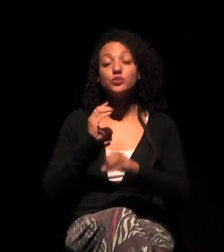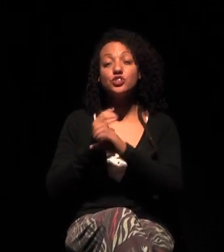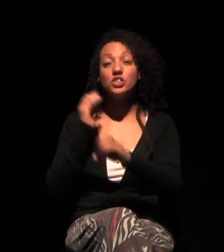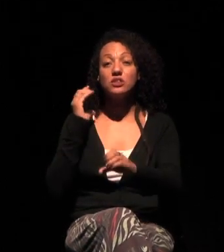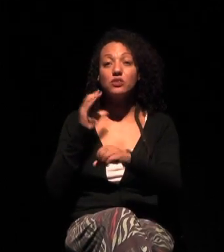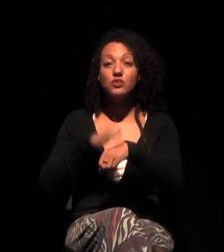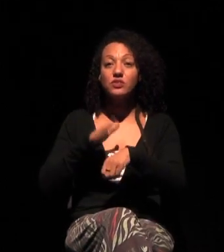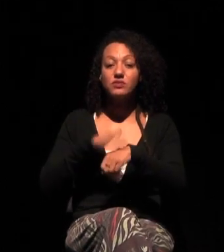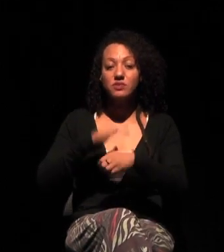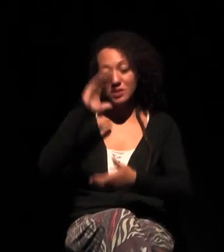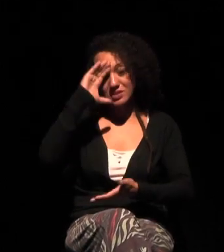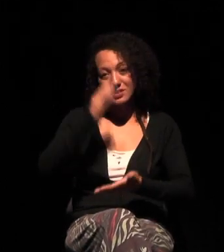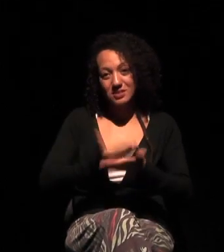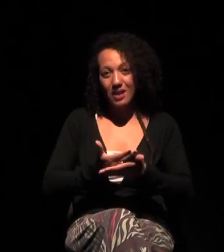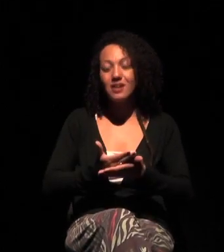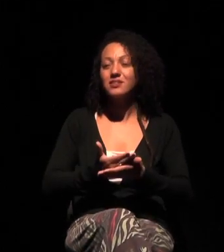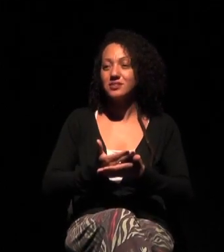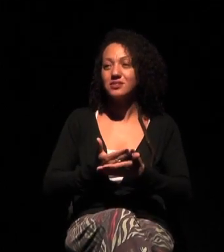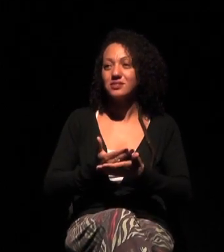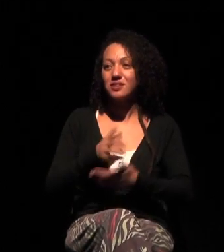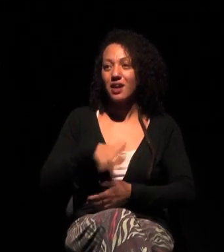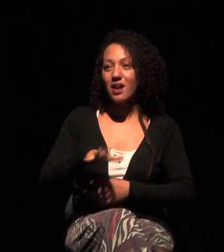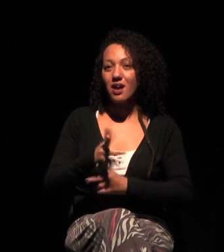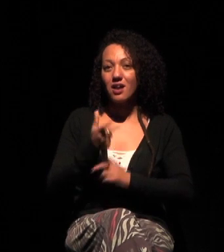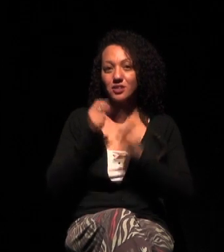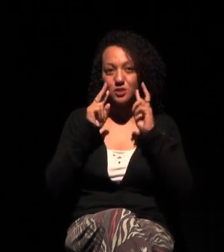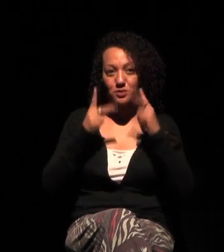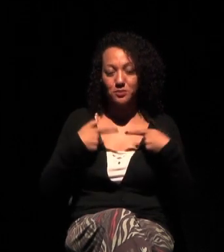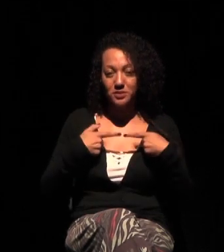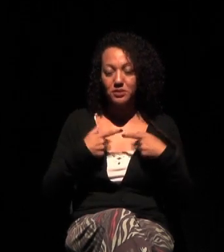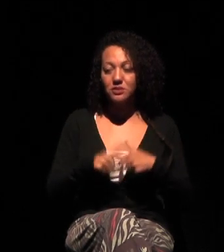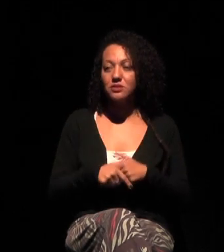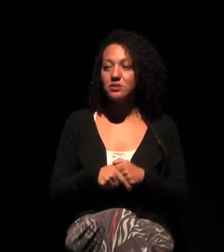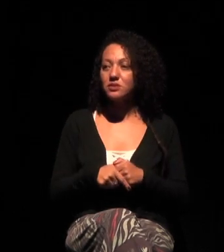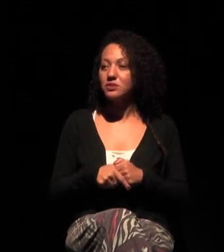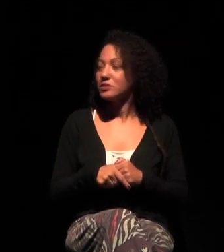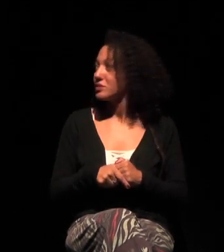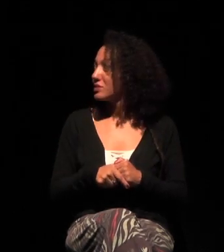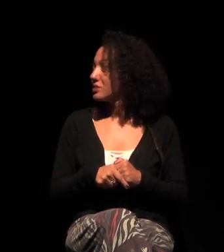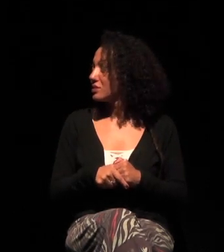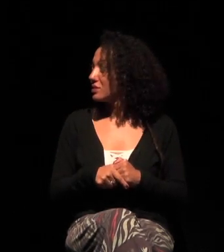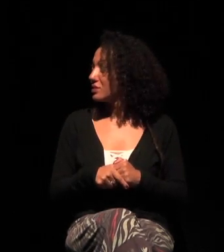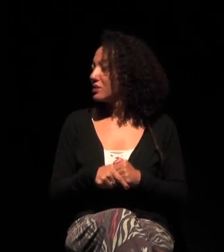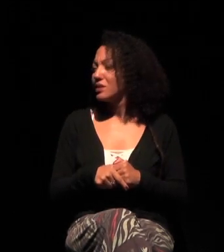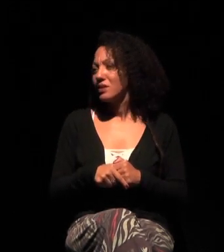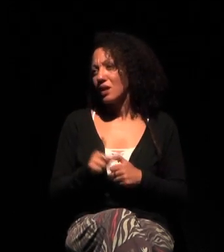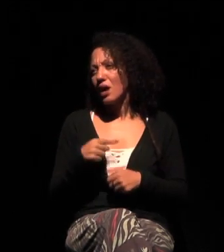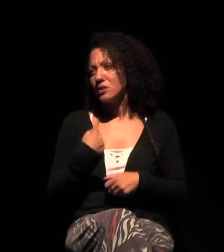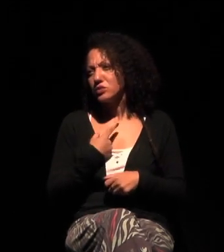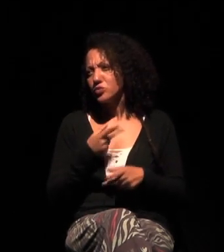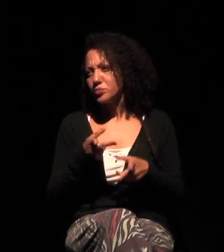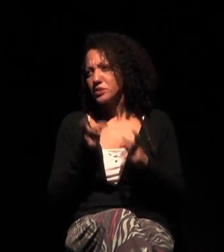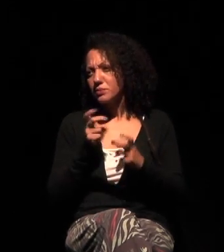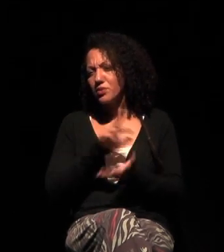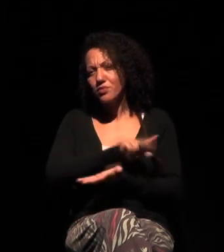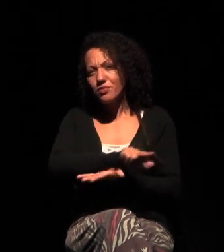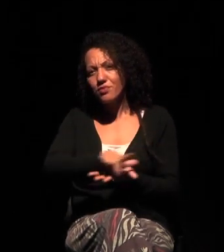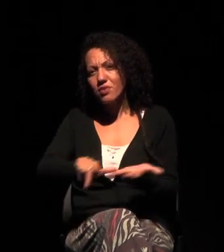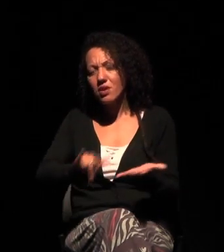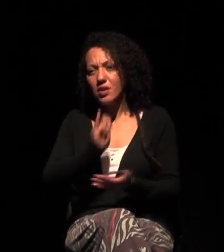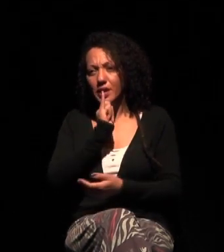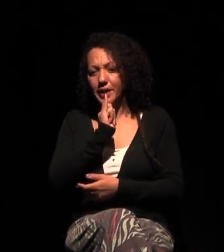tese em artes e humanidades acho que a gente viu muitos exemplos aqui